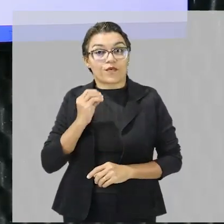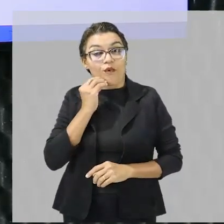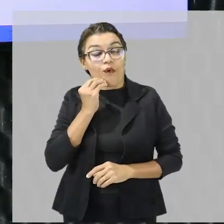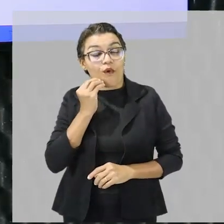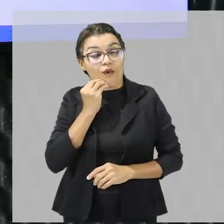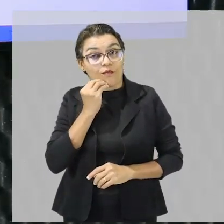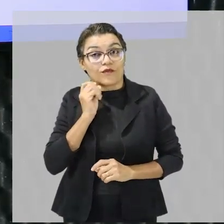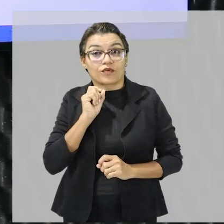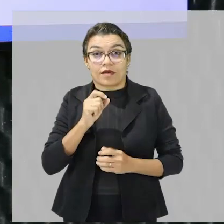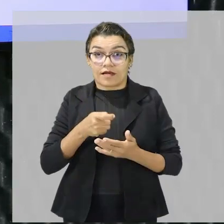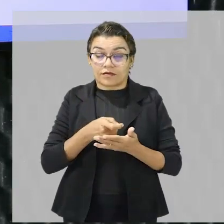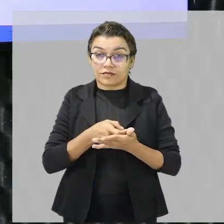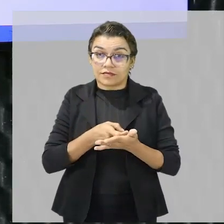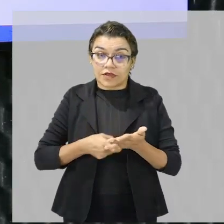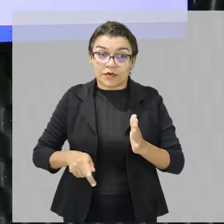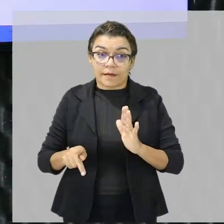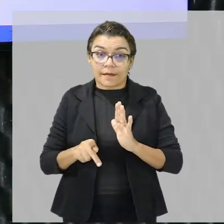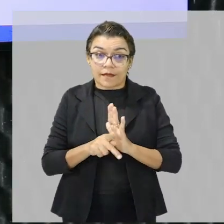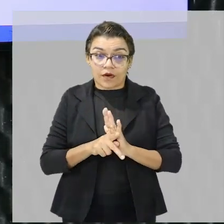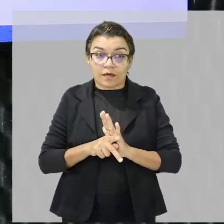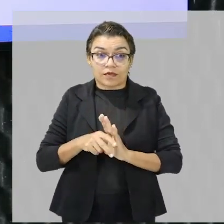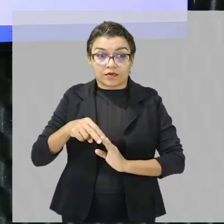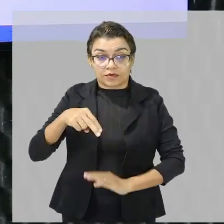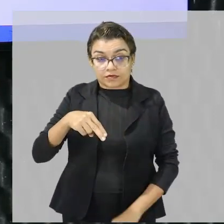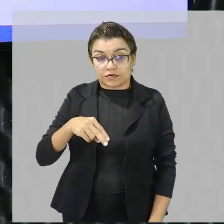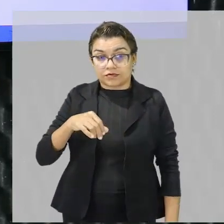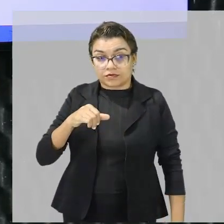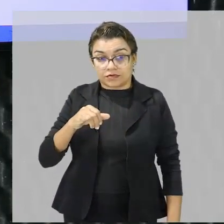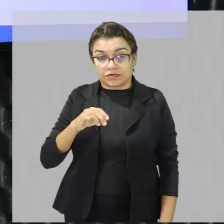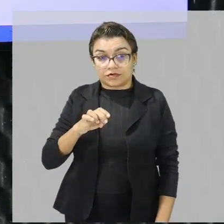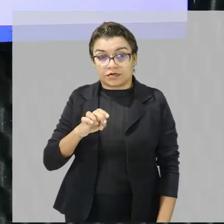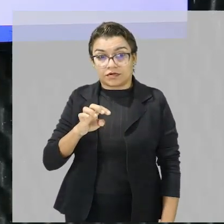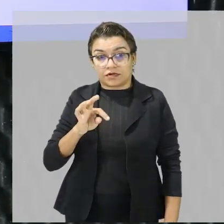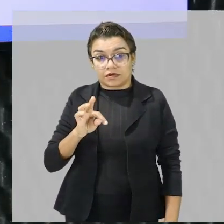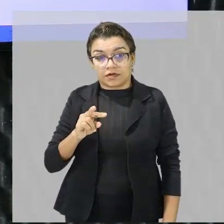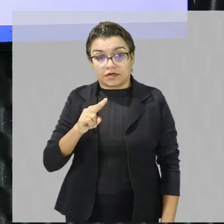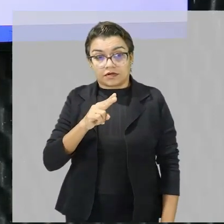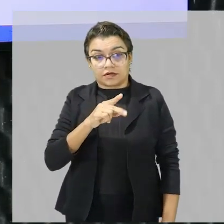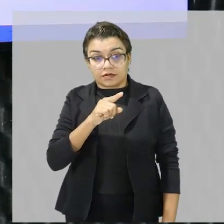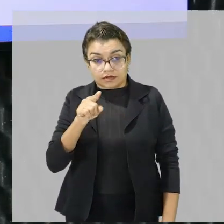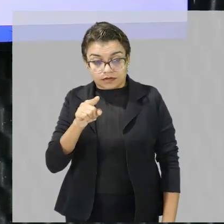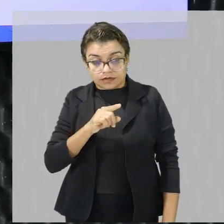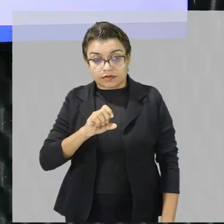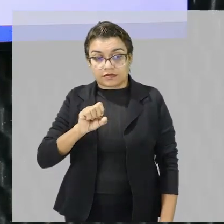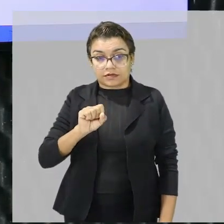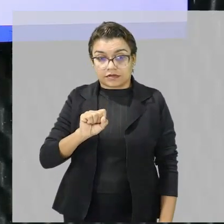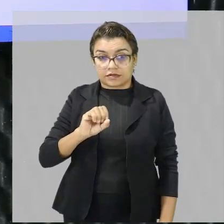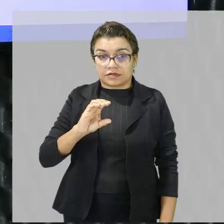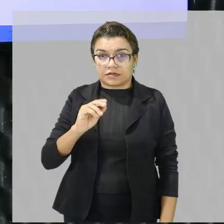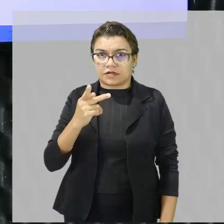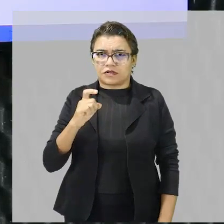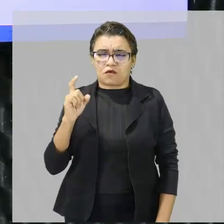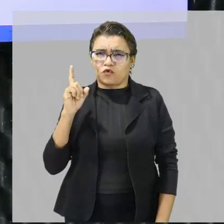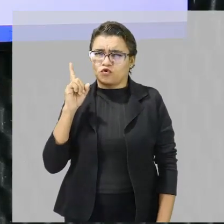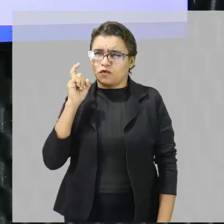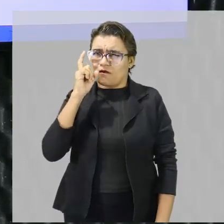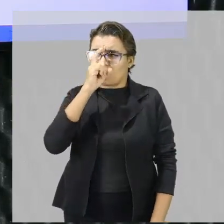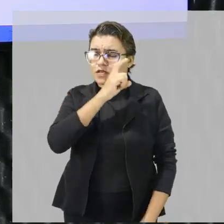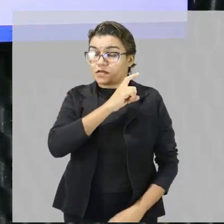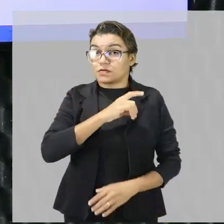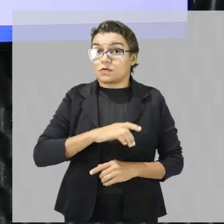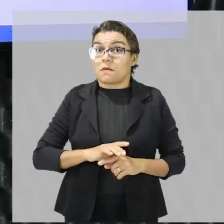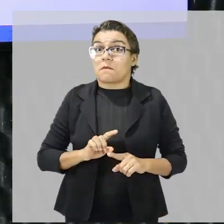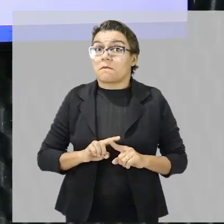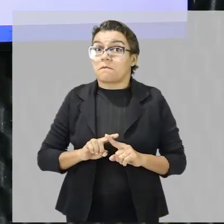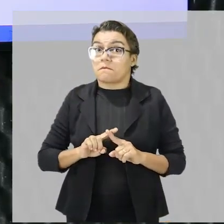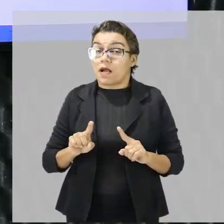texto do Nietzsche, que é de uma extrema dificuldade de interpretação e de conhecimento, mas ele vem